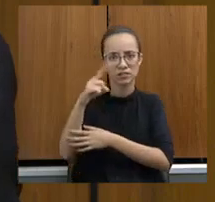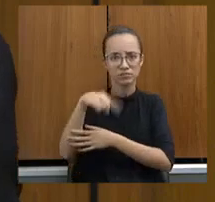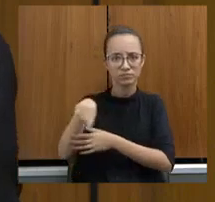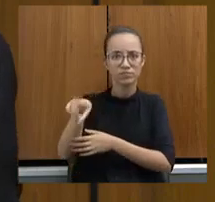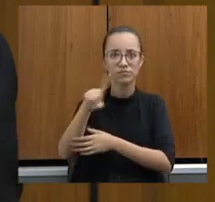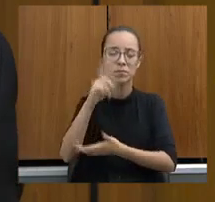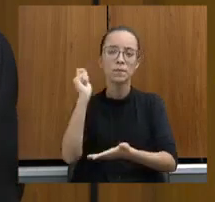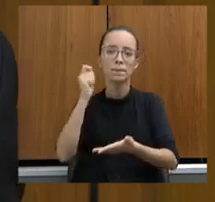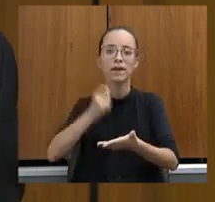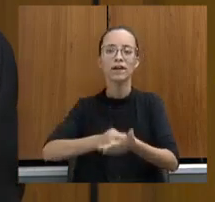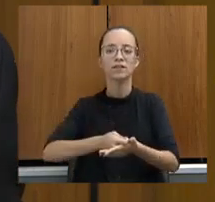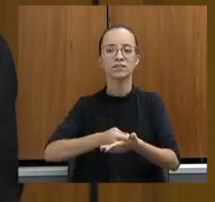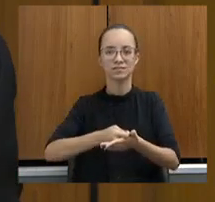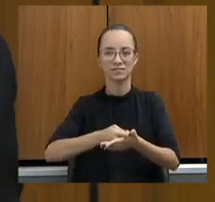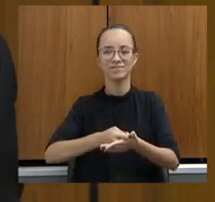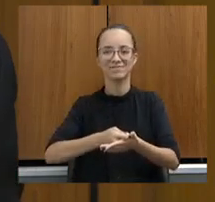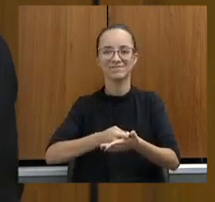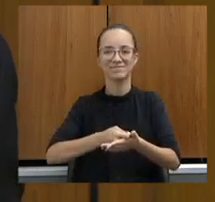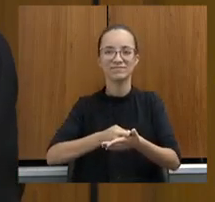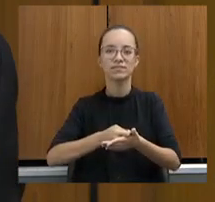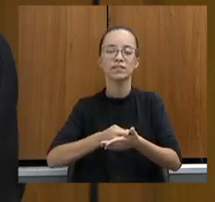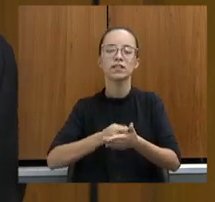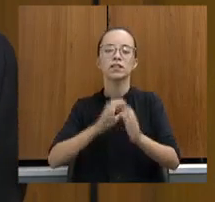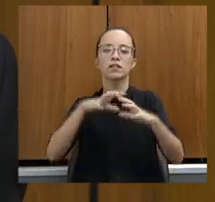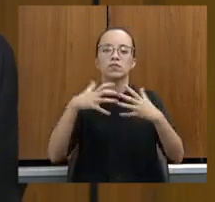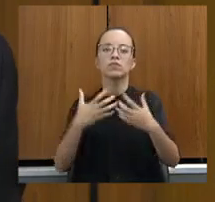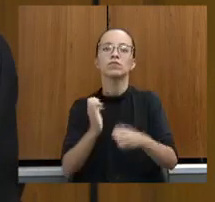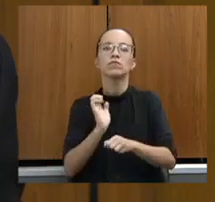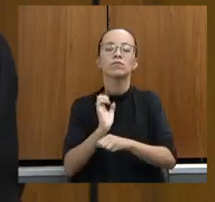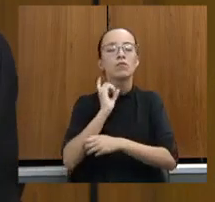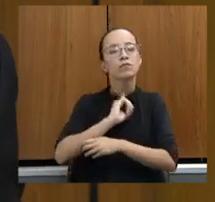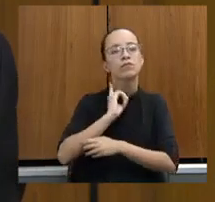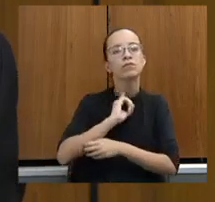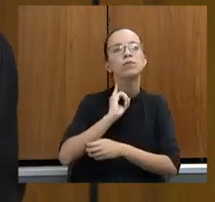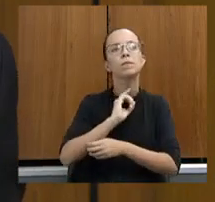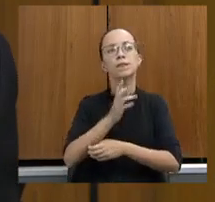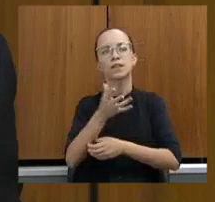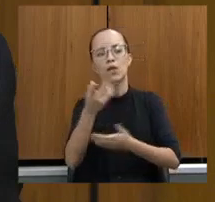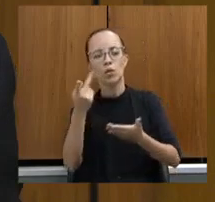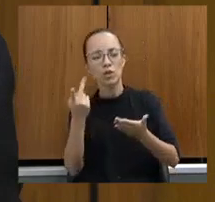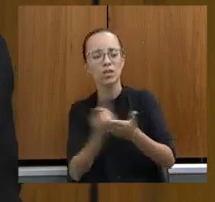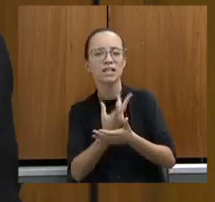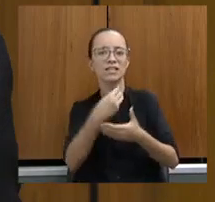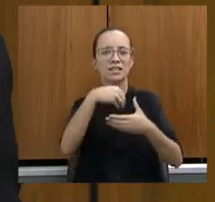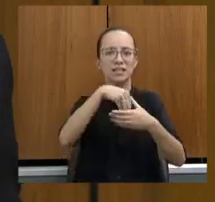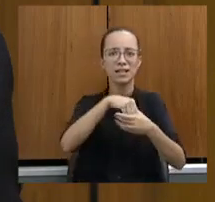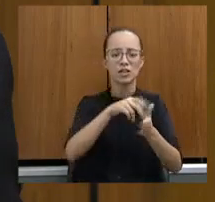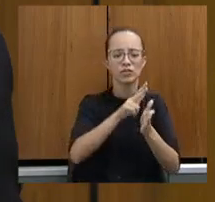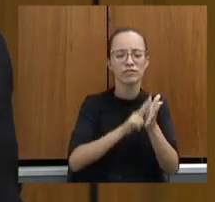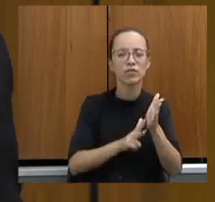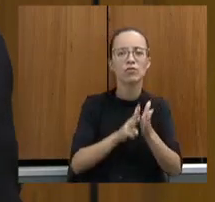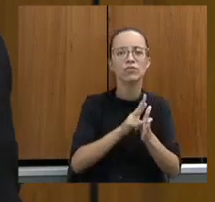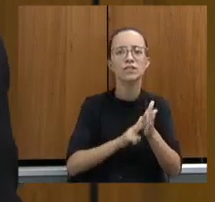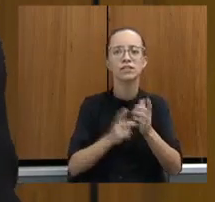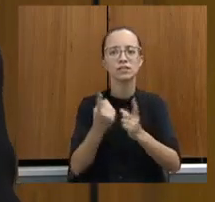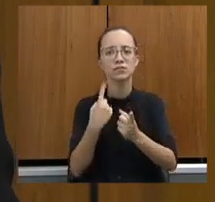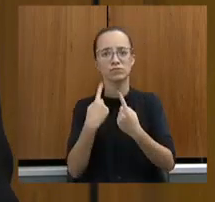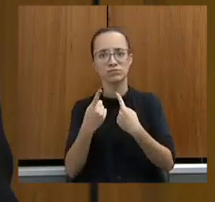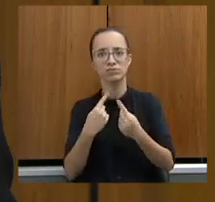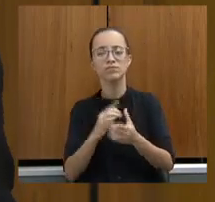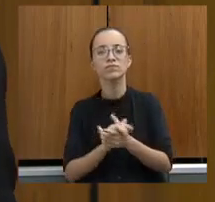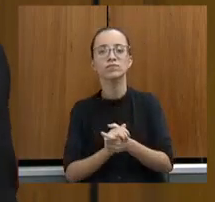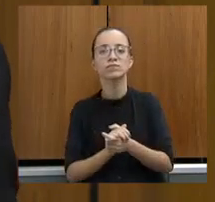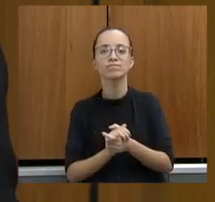essa esse gasto que Minas Gerais tem um acidente em rodovias acidentes em ferrovias